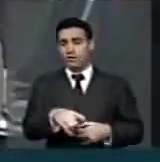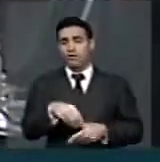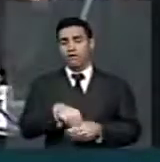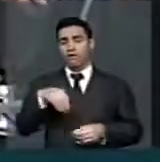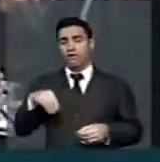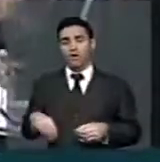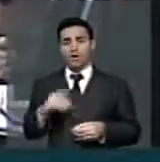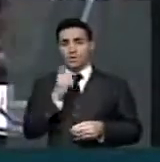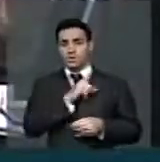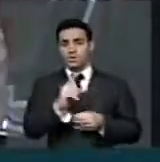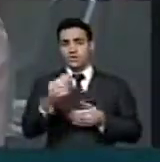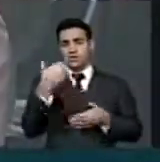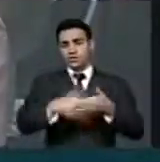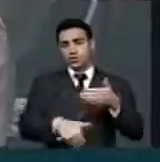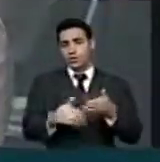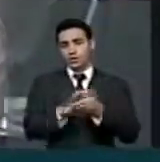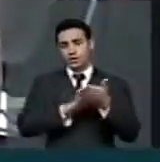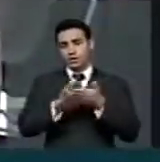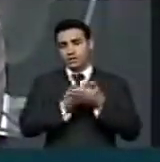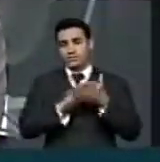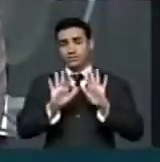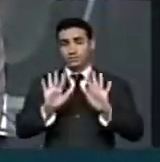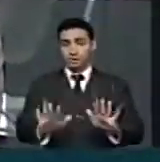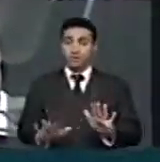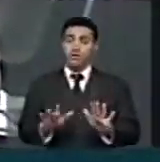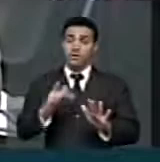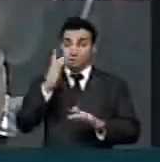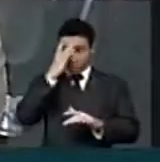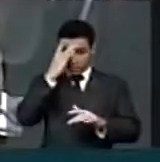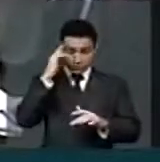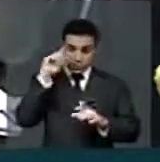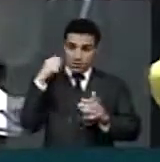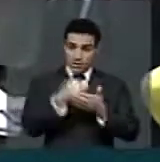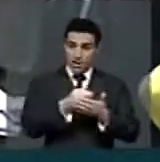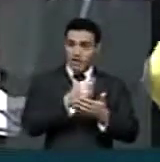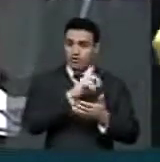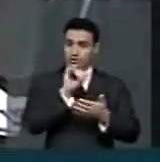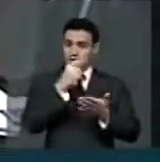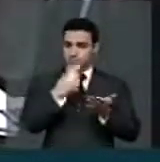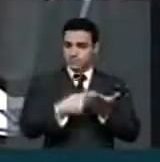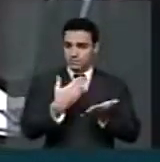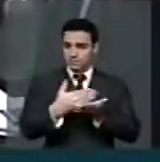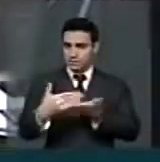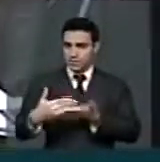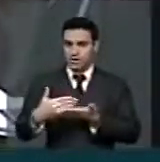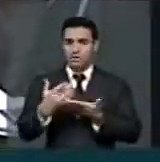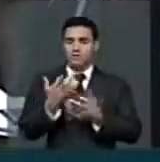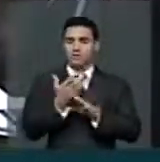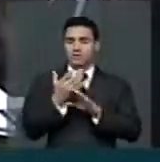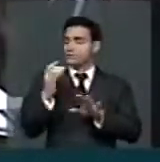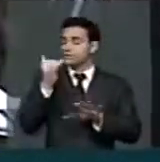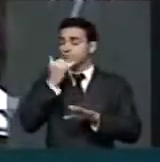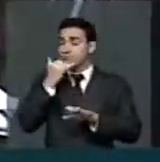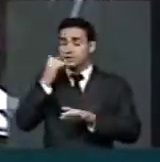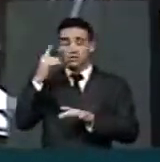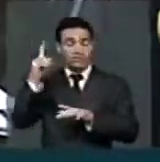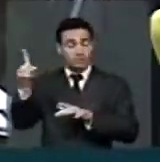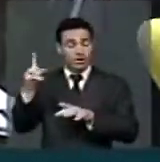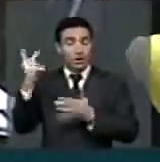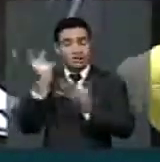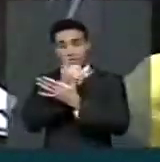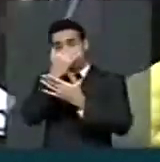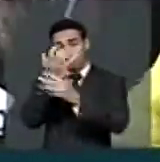desse benefício. Então entendemos que aos inadimplentes, que por conta da estiagem, da seca, não puderam honrar com seus compromissos,